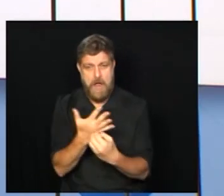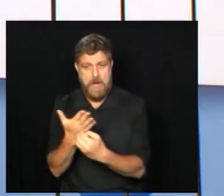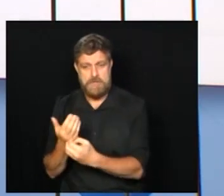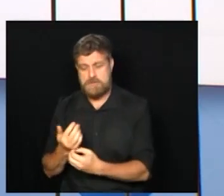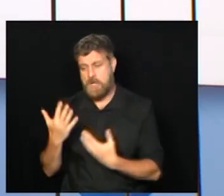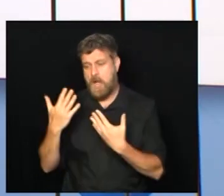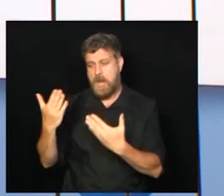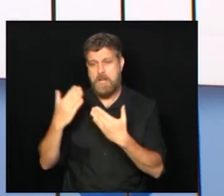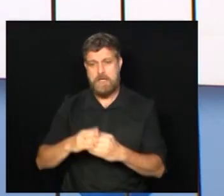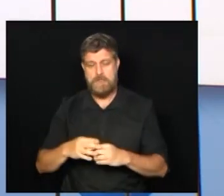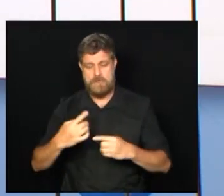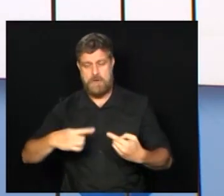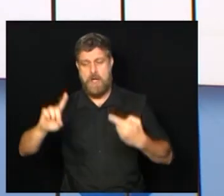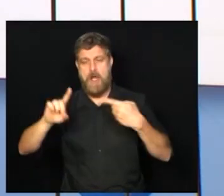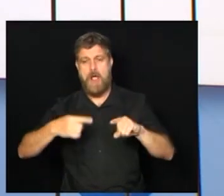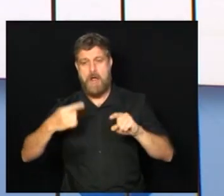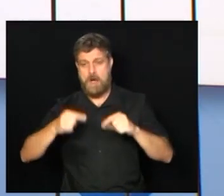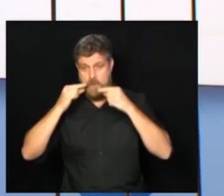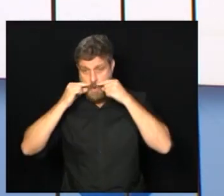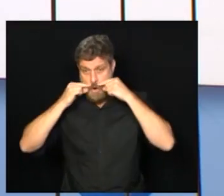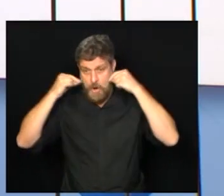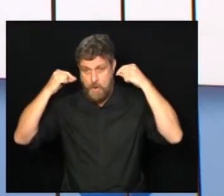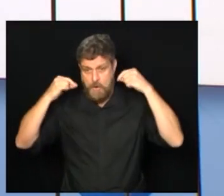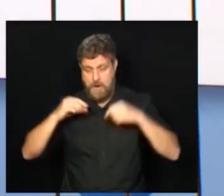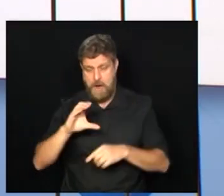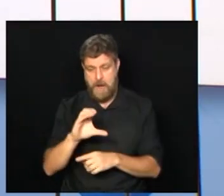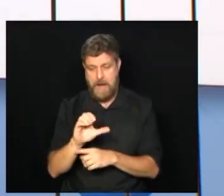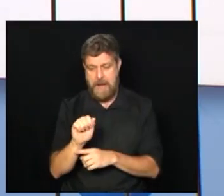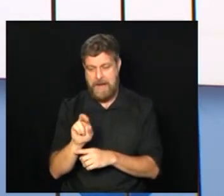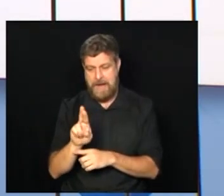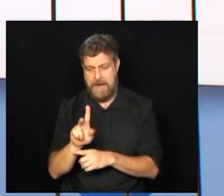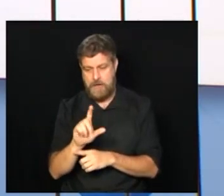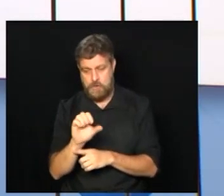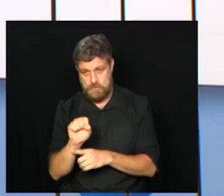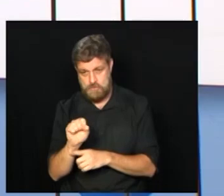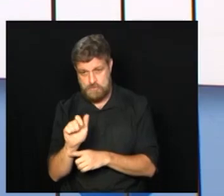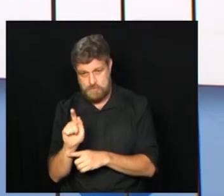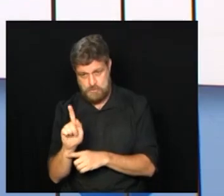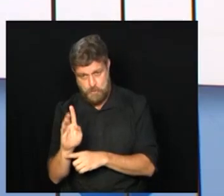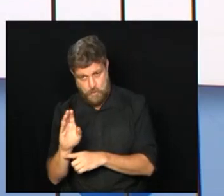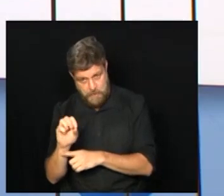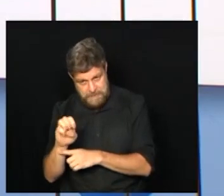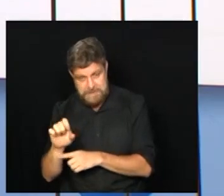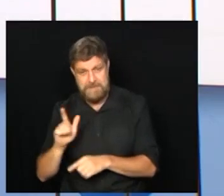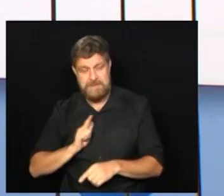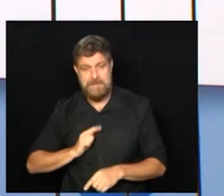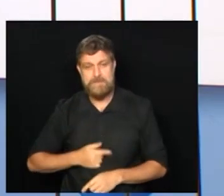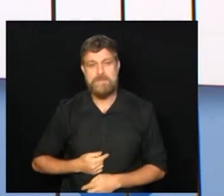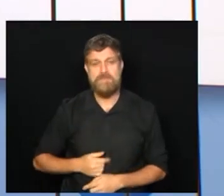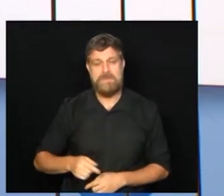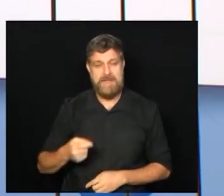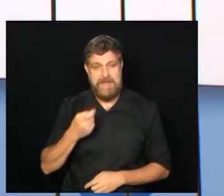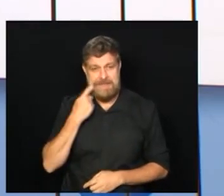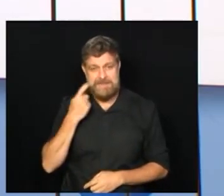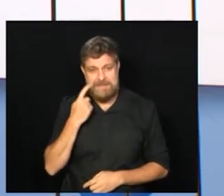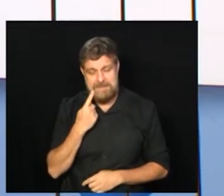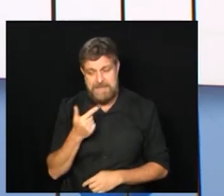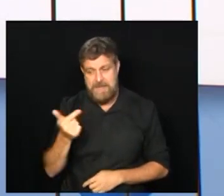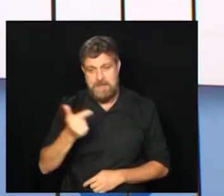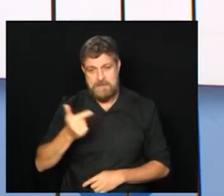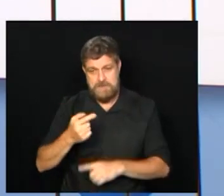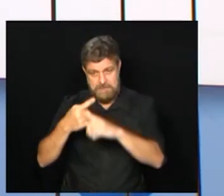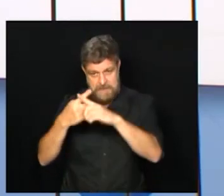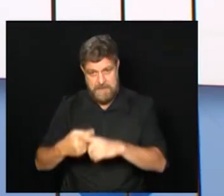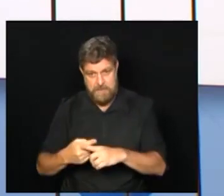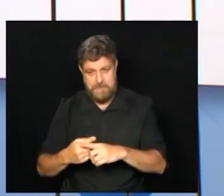Líricos Carlos Gomes. Na sexta, temos aí a Semana do Canto com o 2º Festival Internacional Carlos